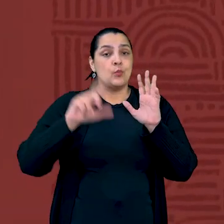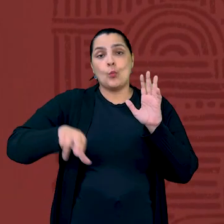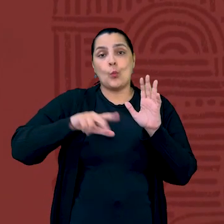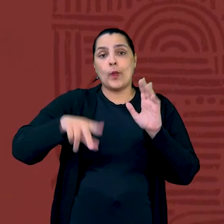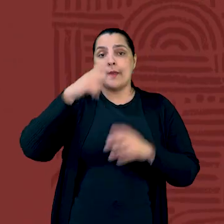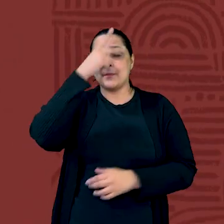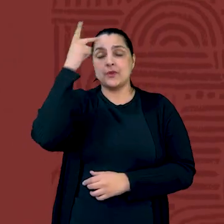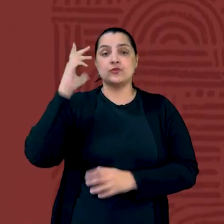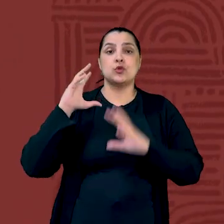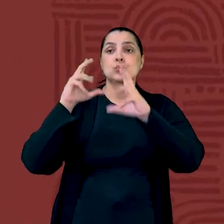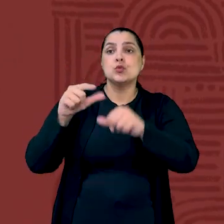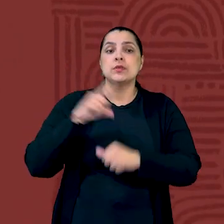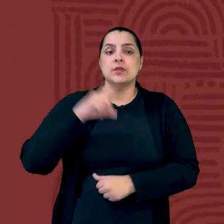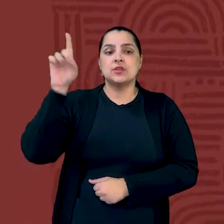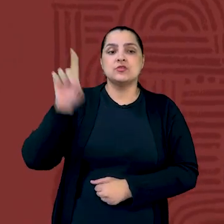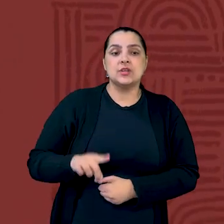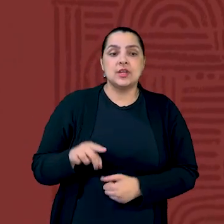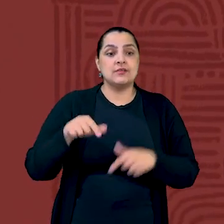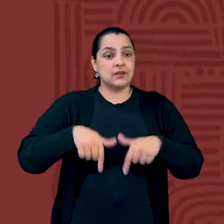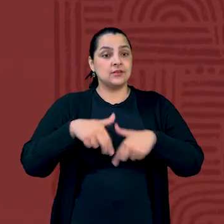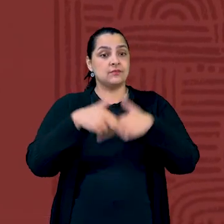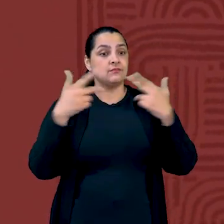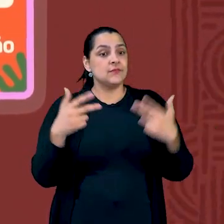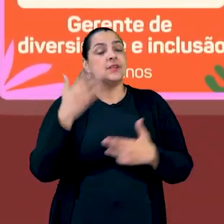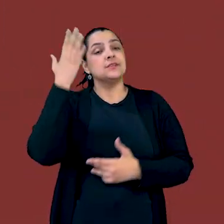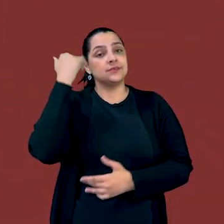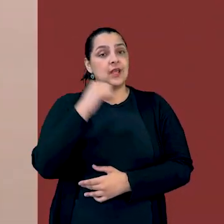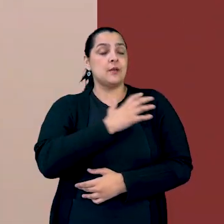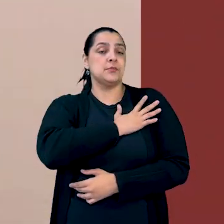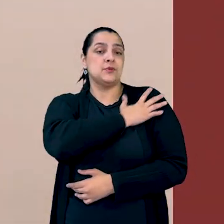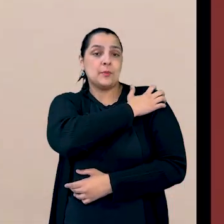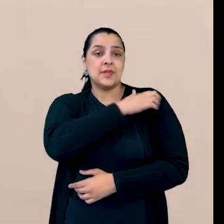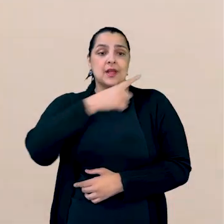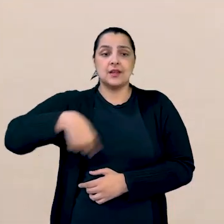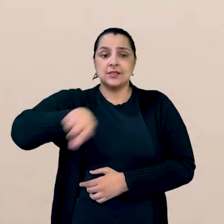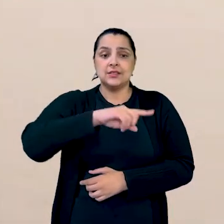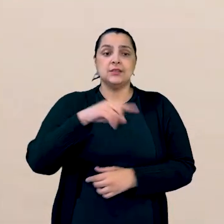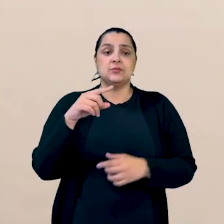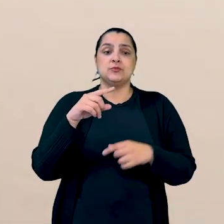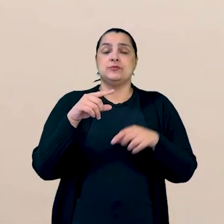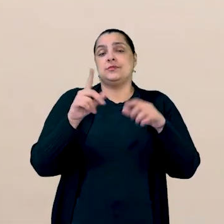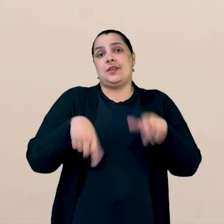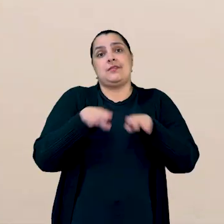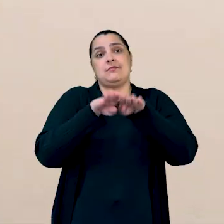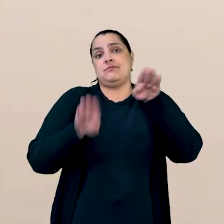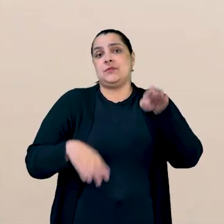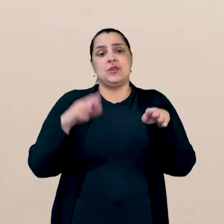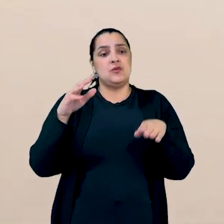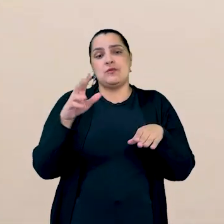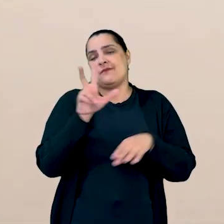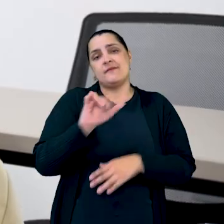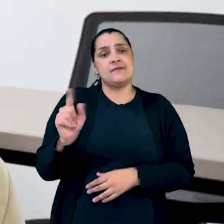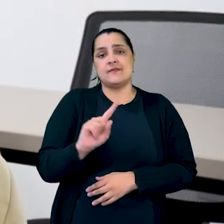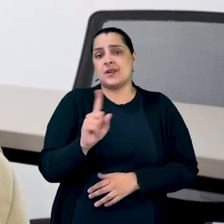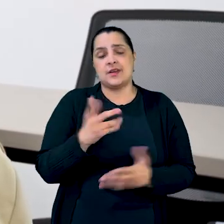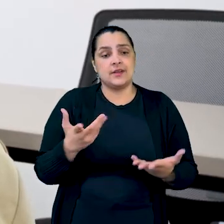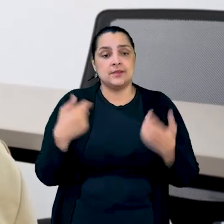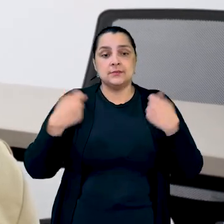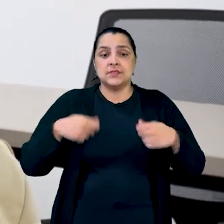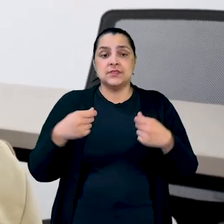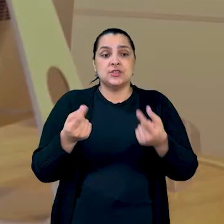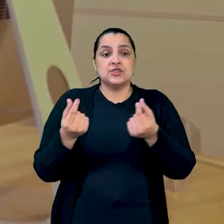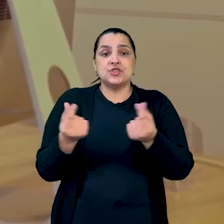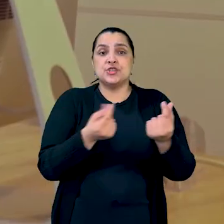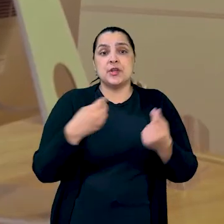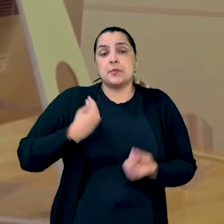e o trabalho hoje, nessa sociedade que a gente vive, que é uma sociedade capitalista, é um lugar que vai trazer a questão da redução das desigualdades. A gente precisa